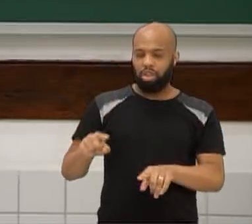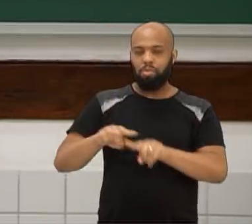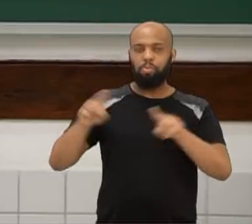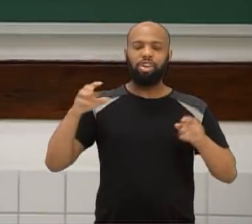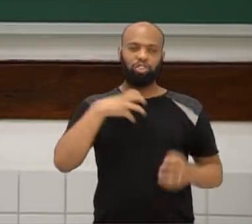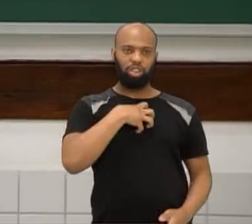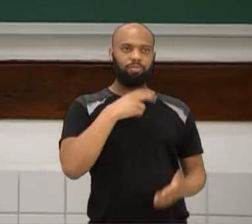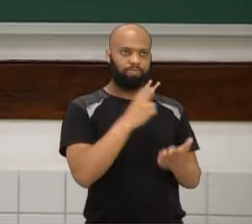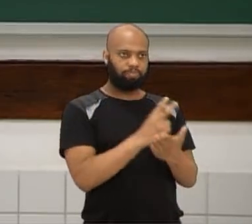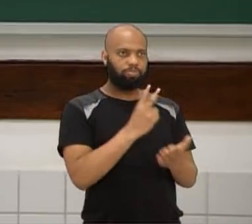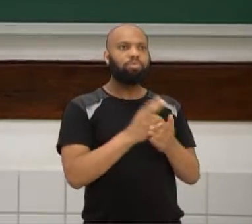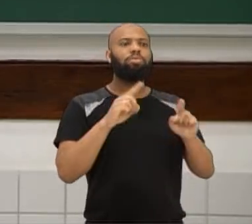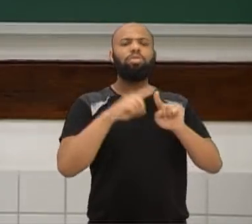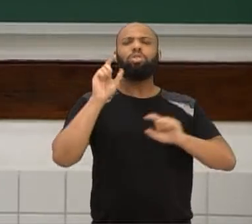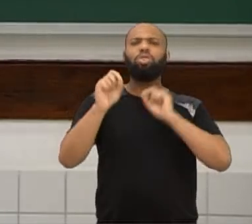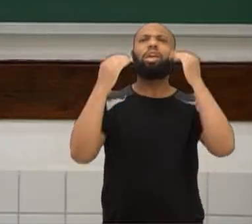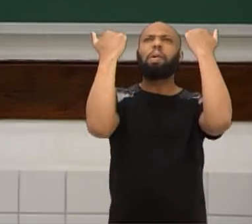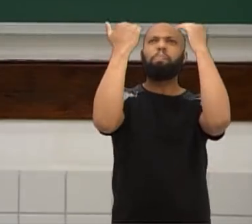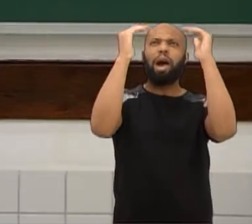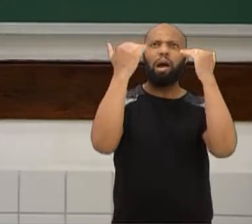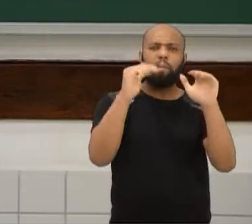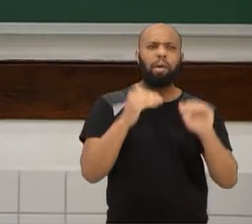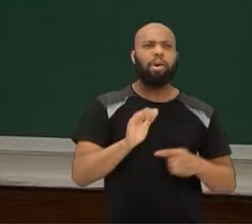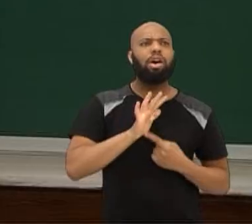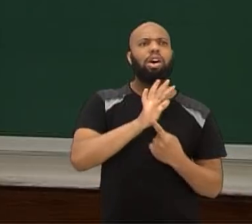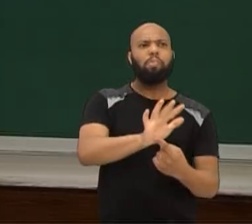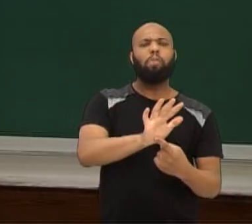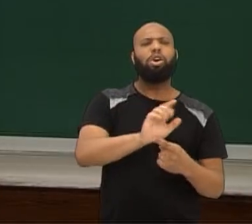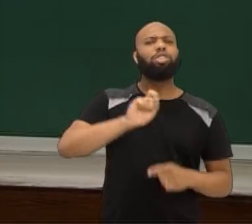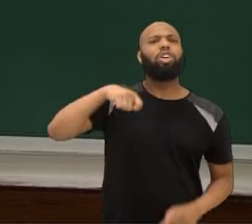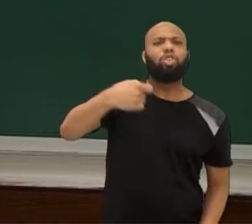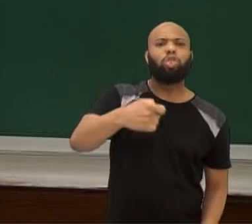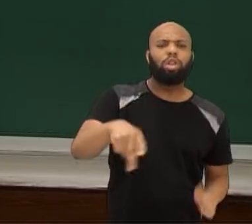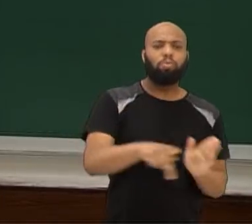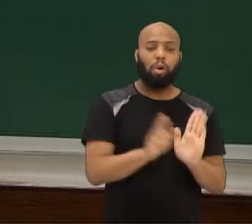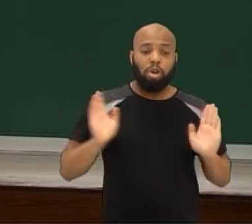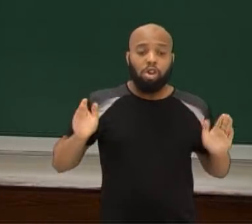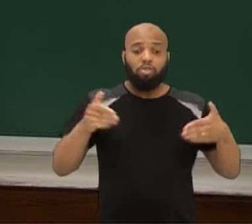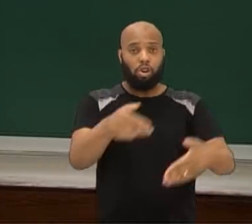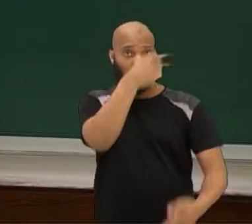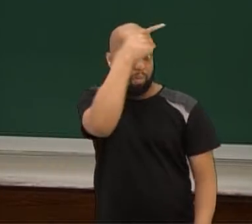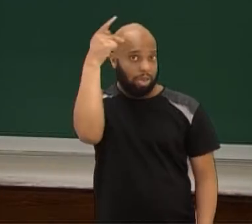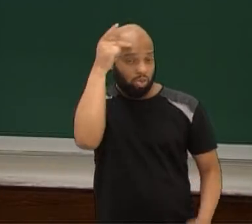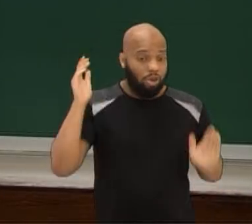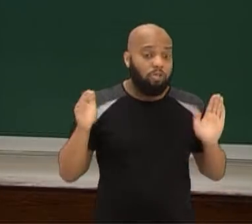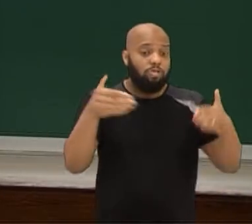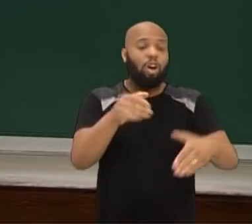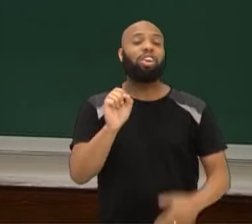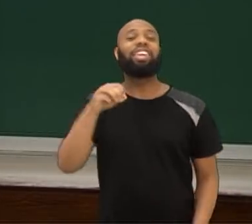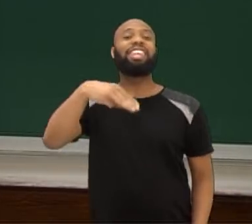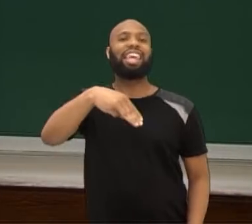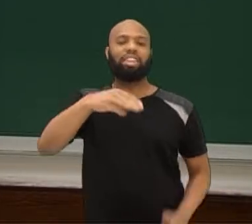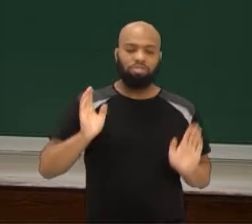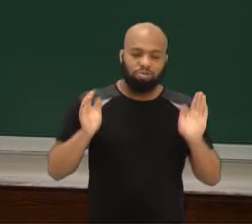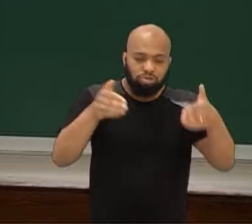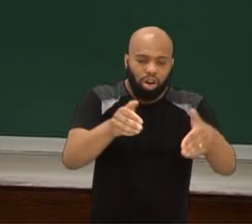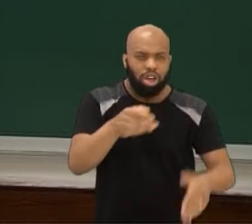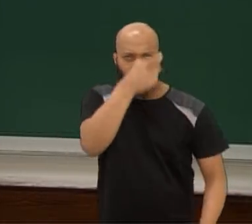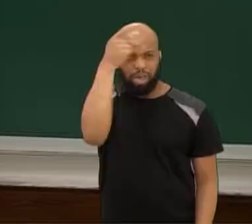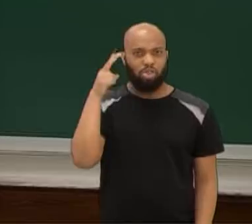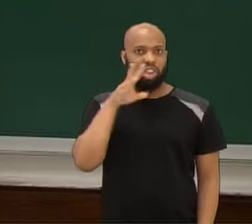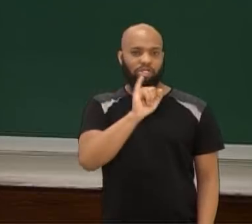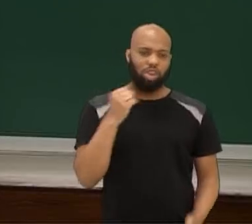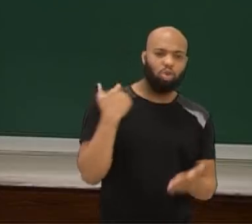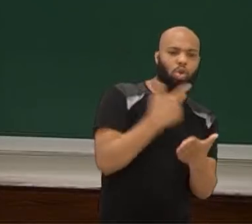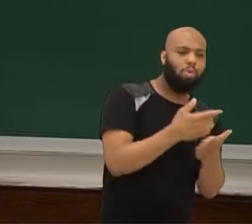mesma ordem do panfleto. O que é a ordem dos produtos revela sobre o público-alvo. Então, quem é o público-alvo? A pessoa que